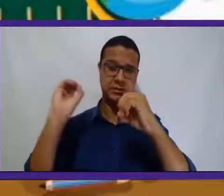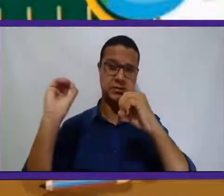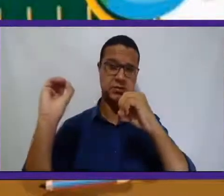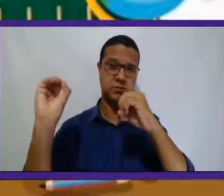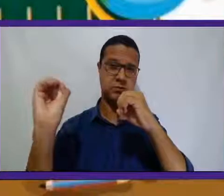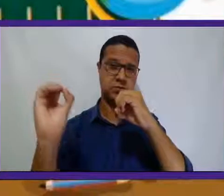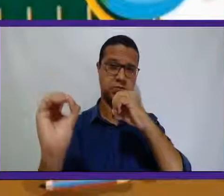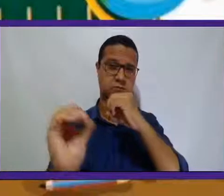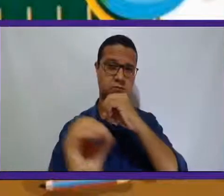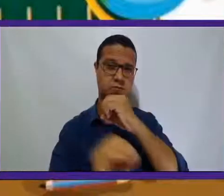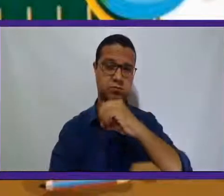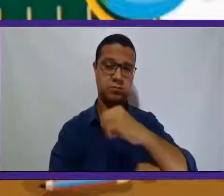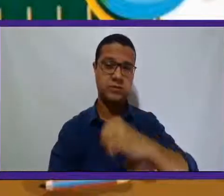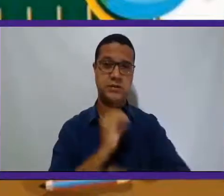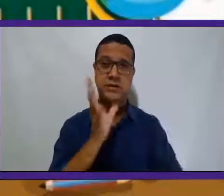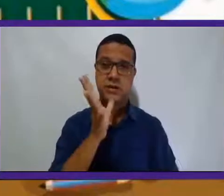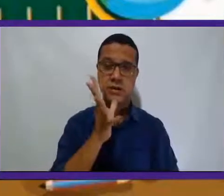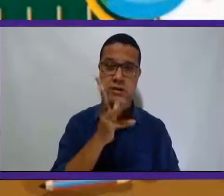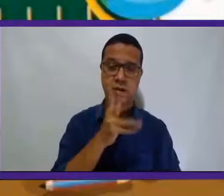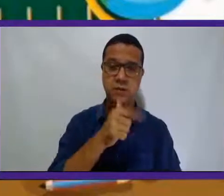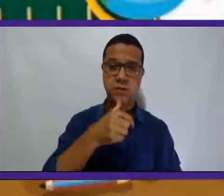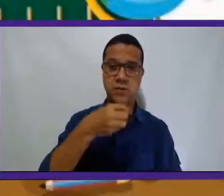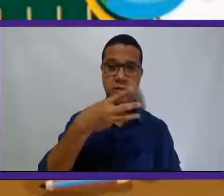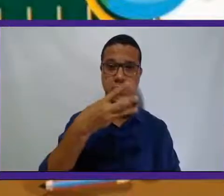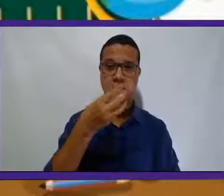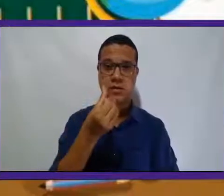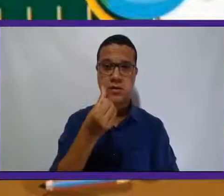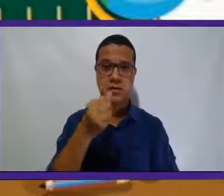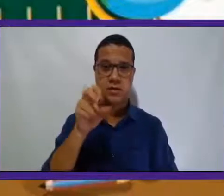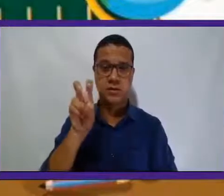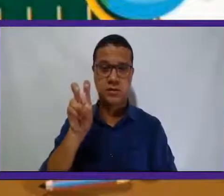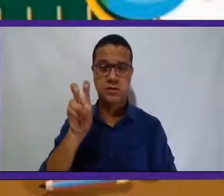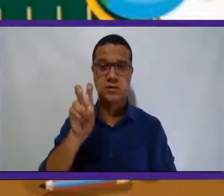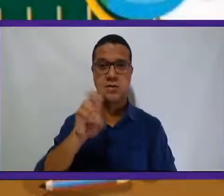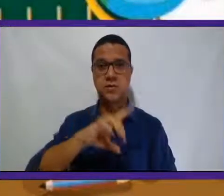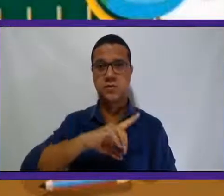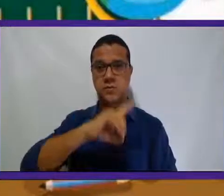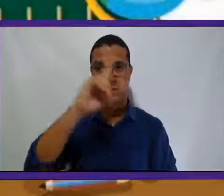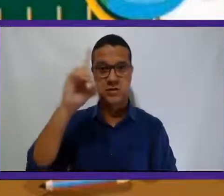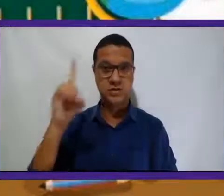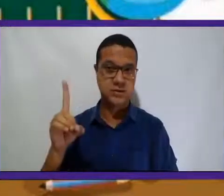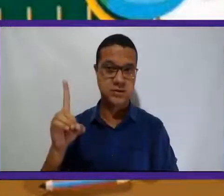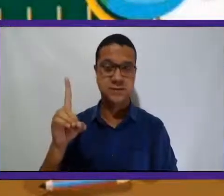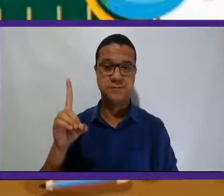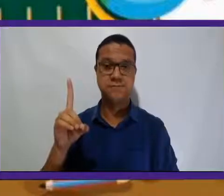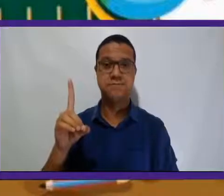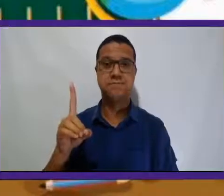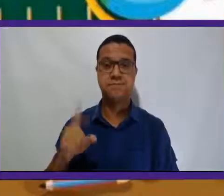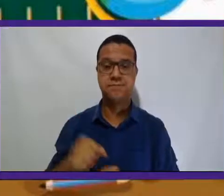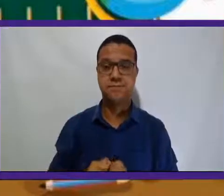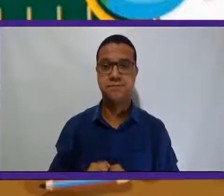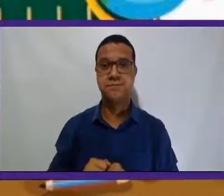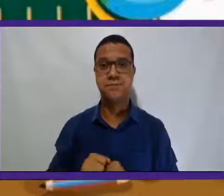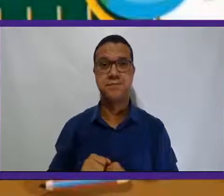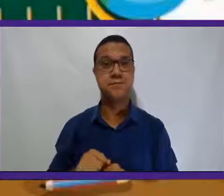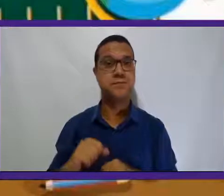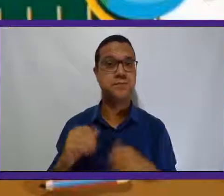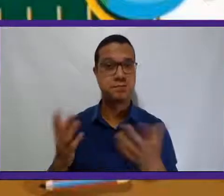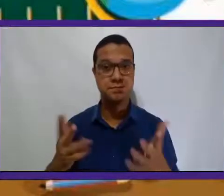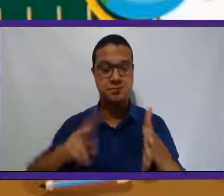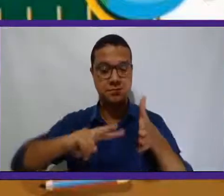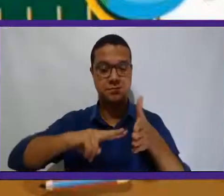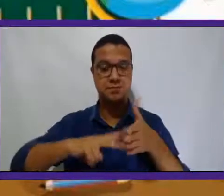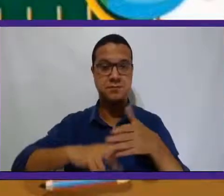fazer Essa volta completa Ela gasta 365 dias e 6 horas Ou seja Um ano Um